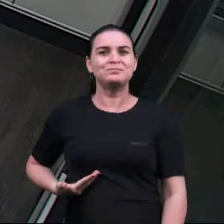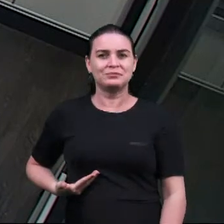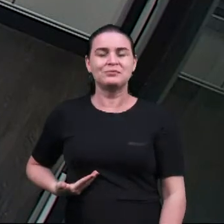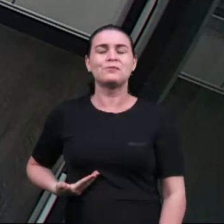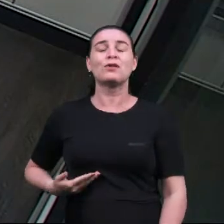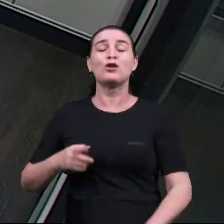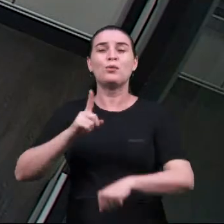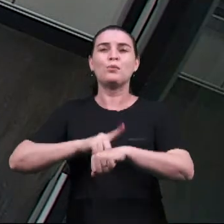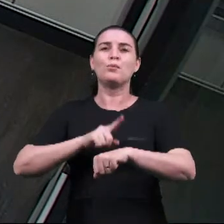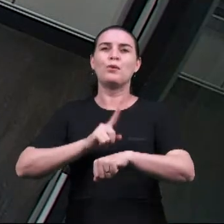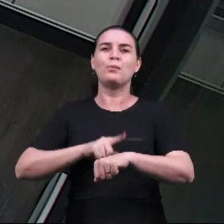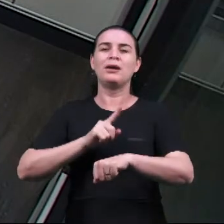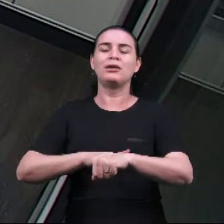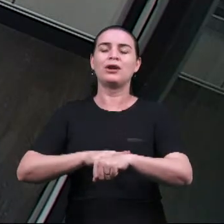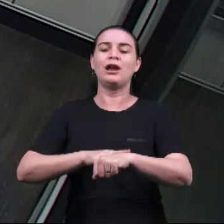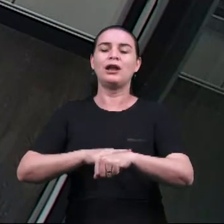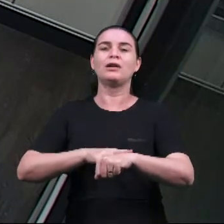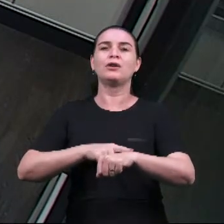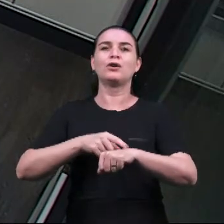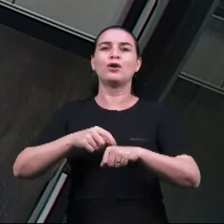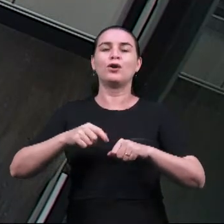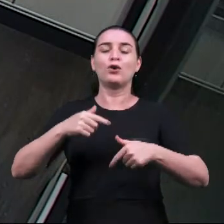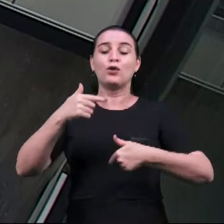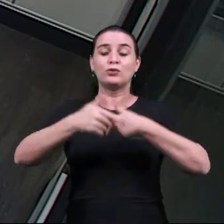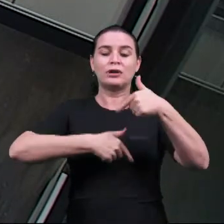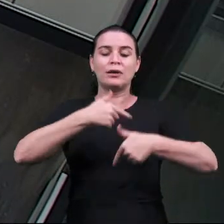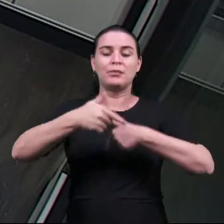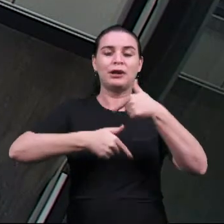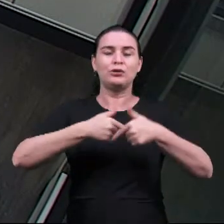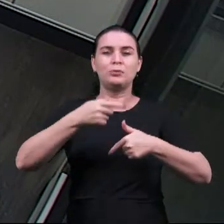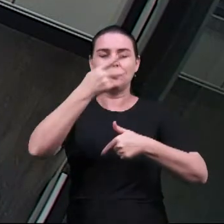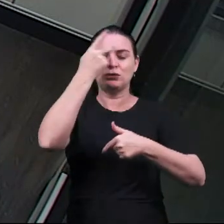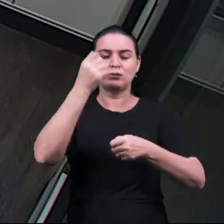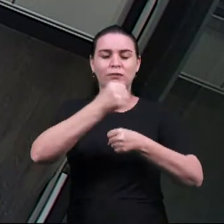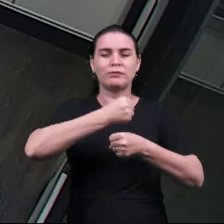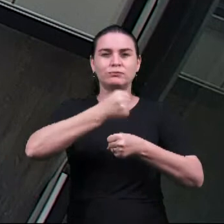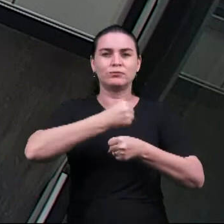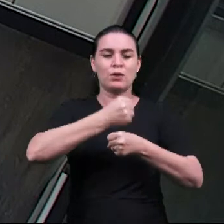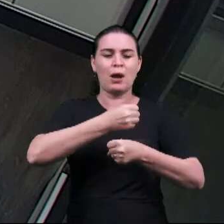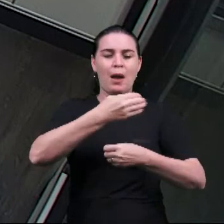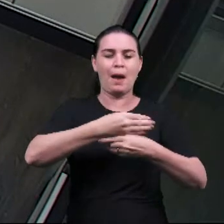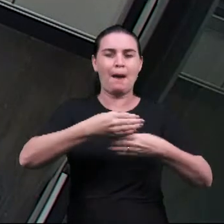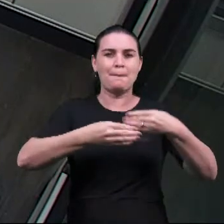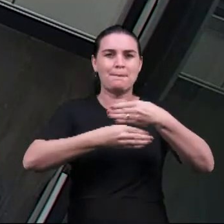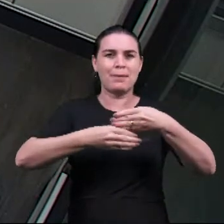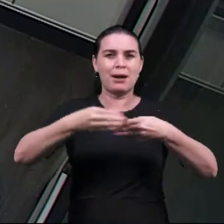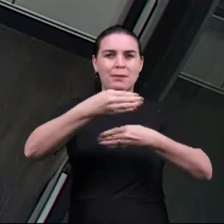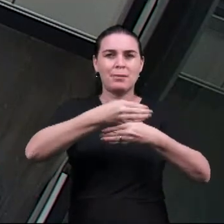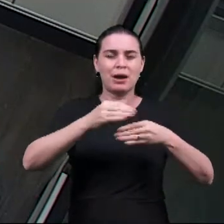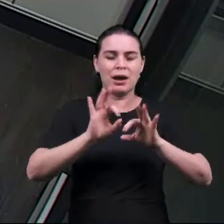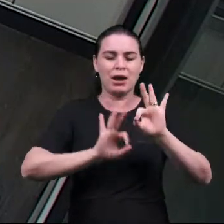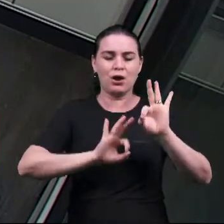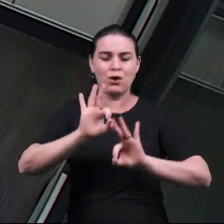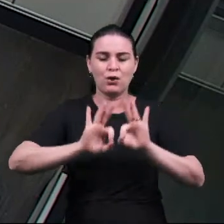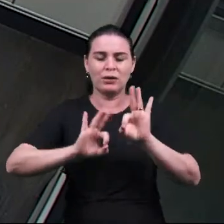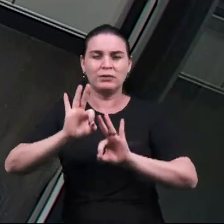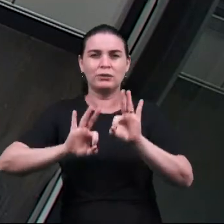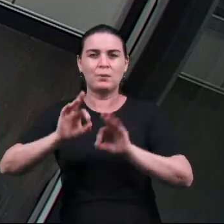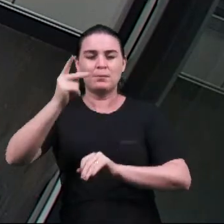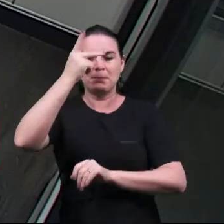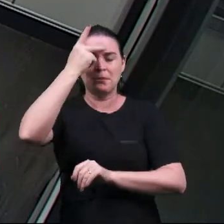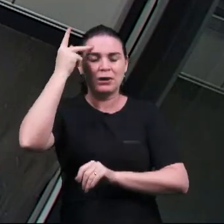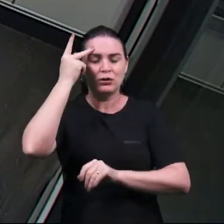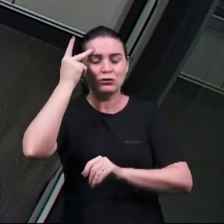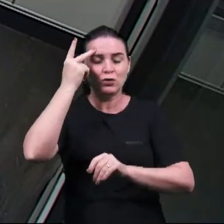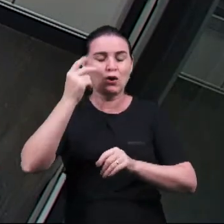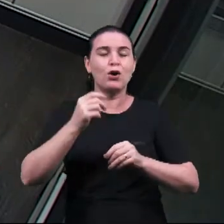colocou os trabalhadores, os edificadores do muro, ele organizou de forma que cada um pudesse